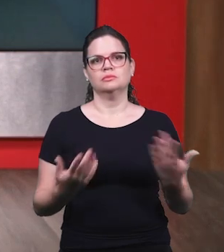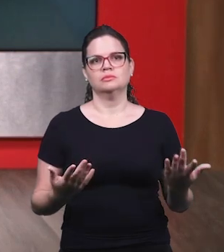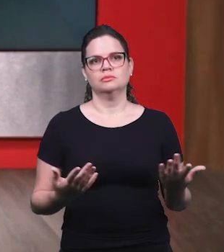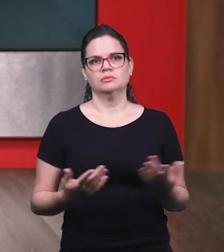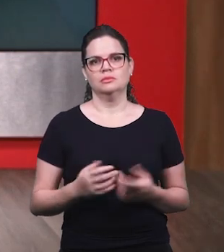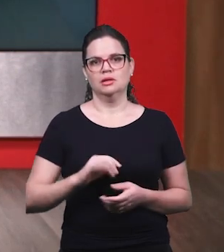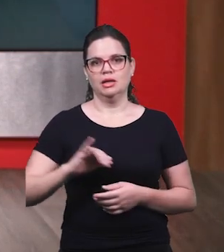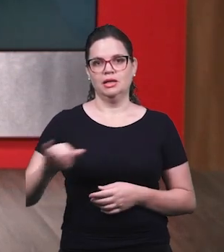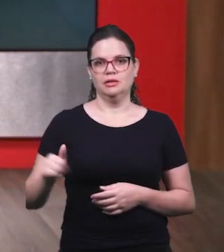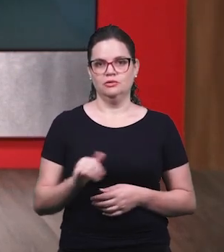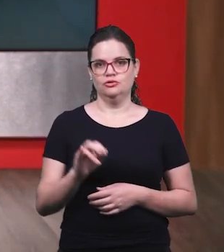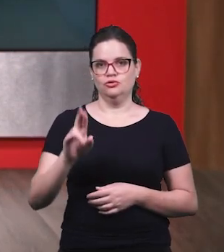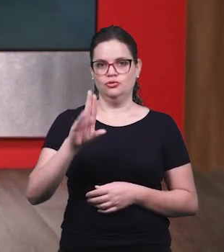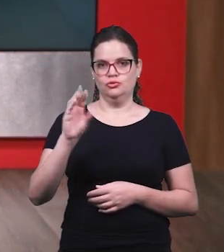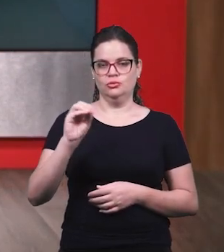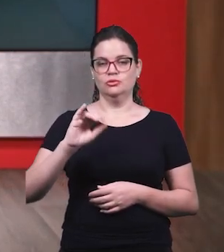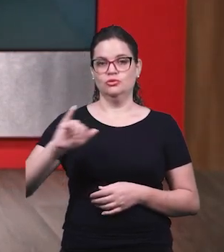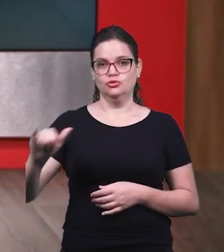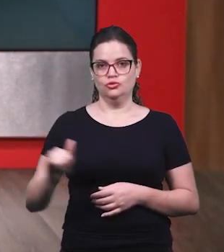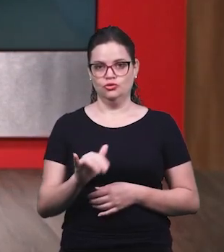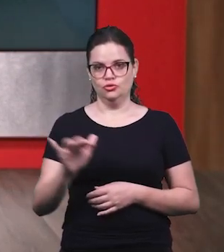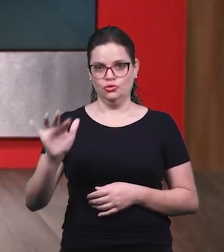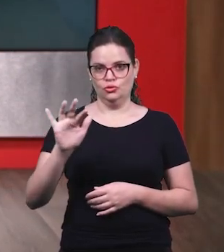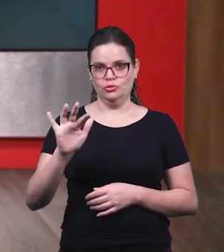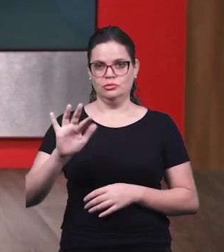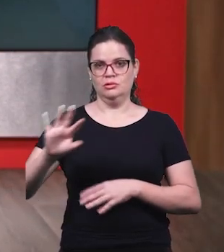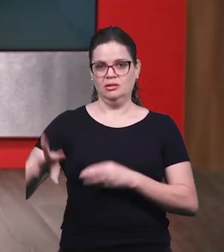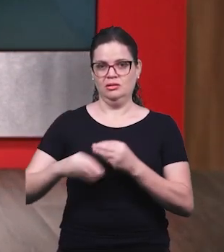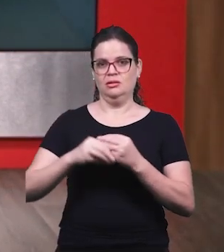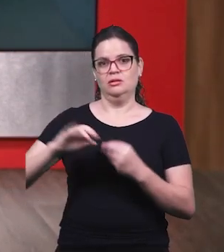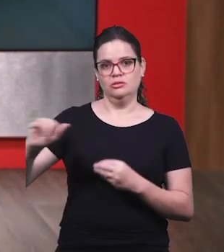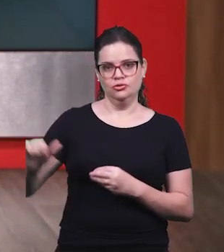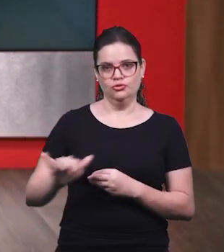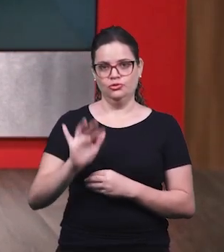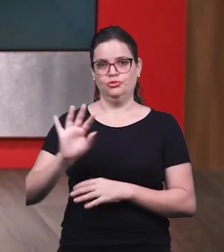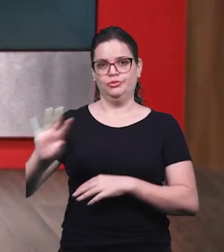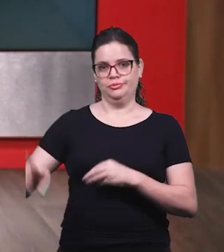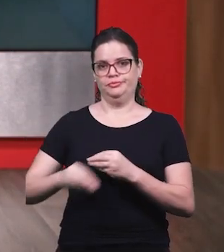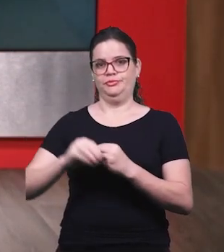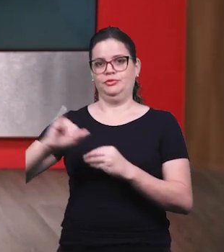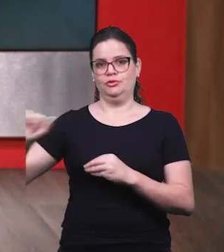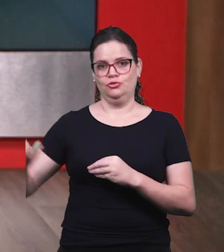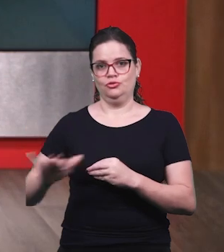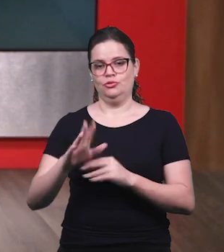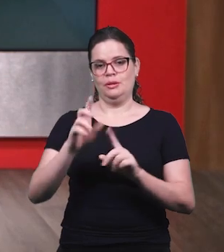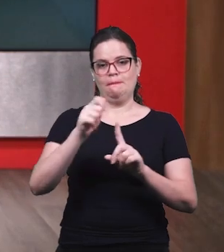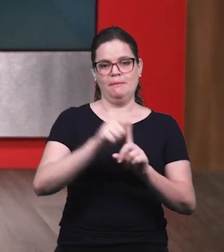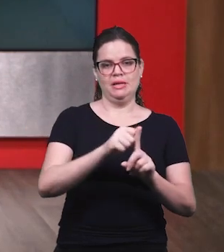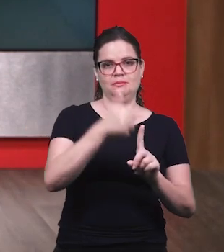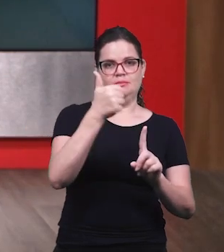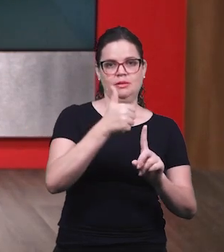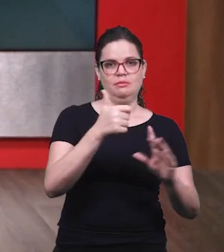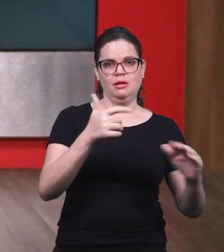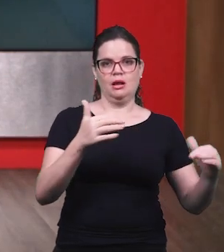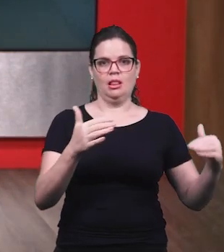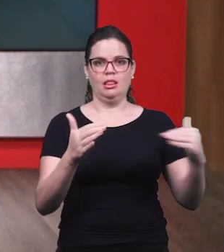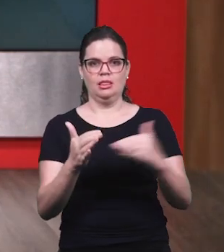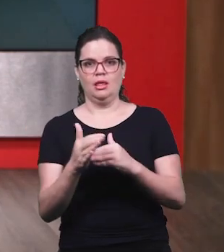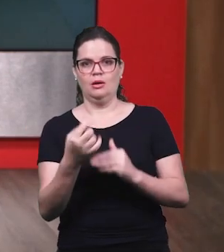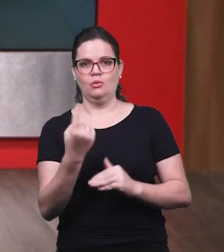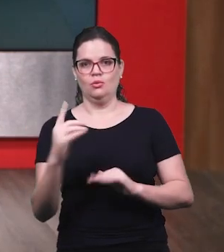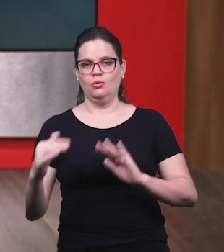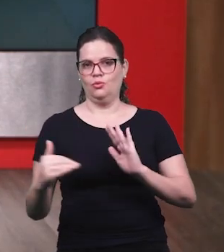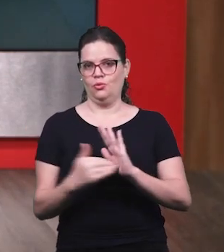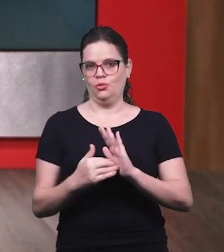juros sobre juro. Então, você vai pagar juro sobre juro, desde o primeiro mês até o